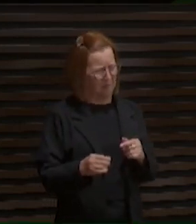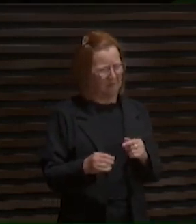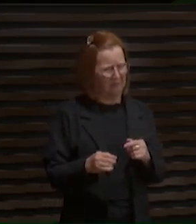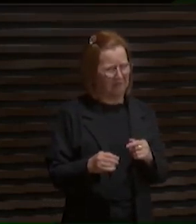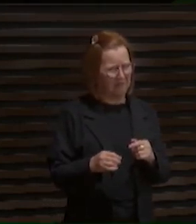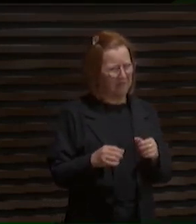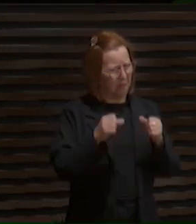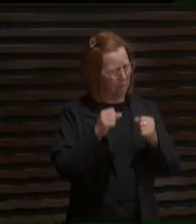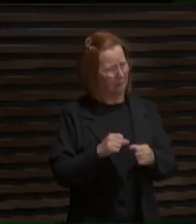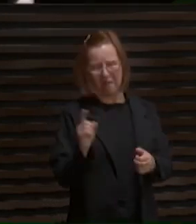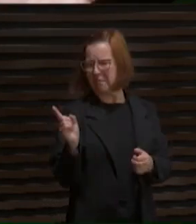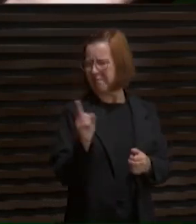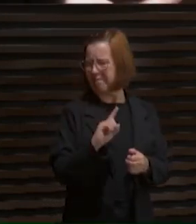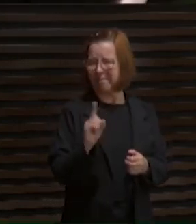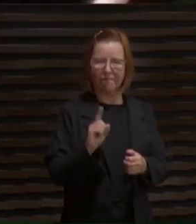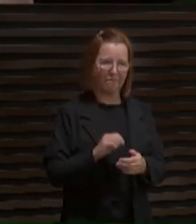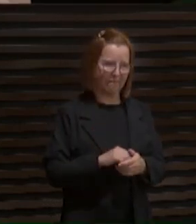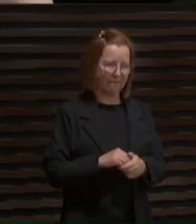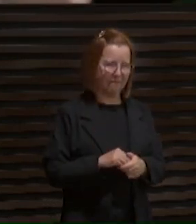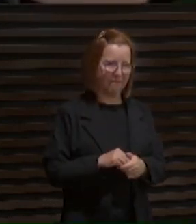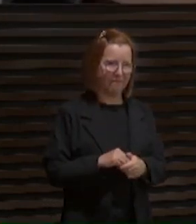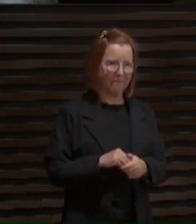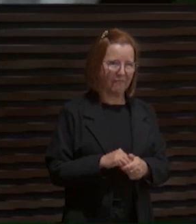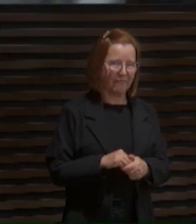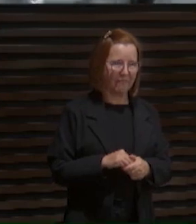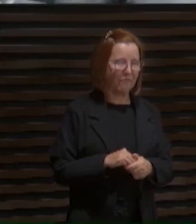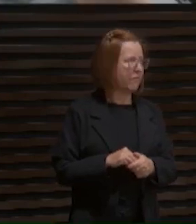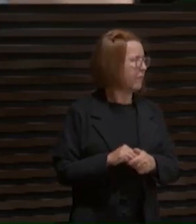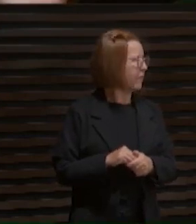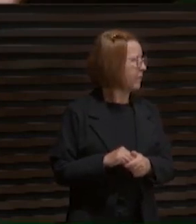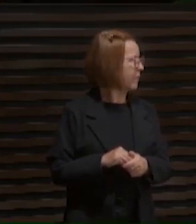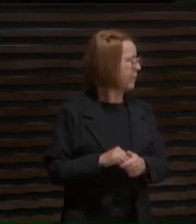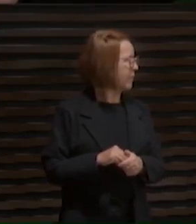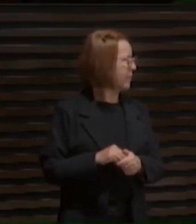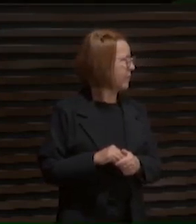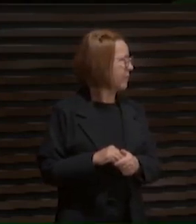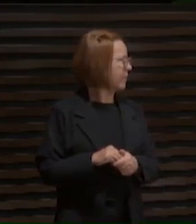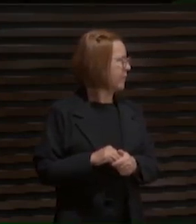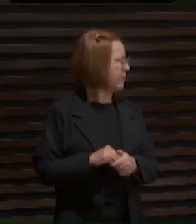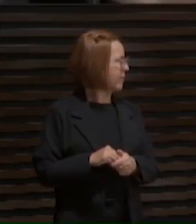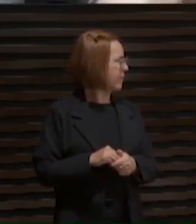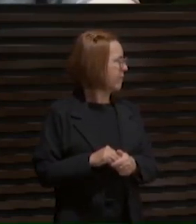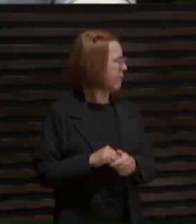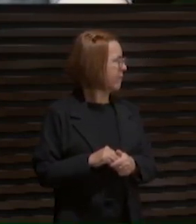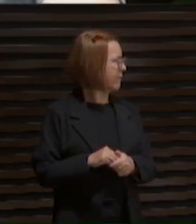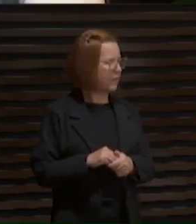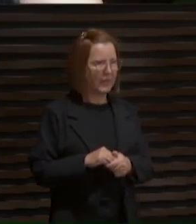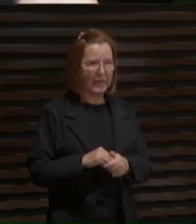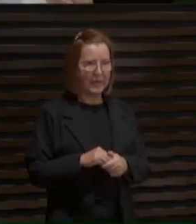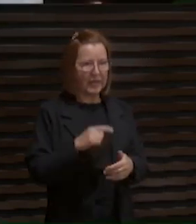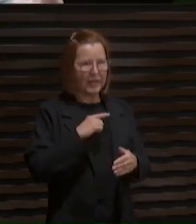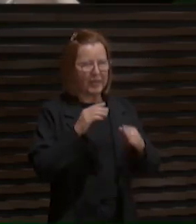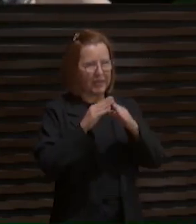E esse pessoal estava lá, e passam os homens que estão levando as mulheres que estão indo sozinhas, e eles chamando as pessoas ao